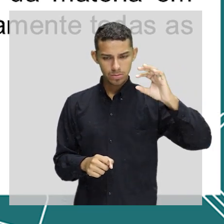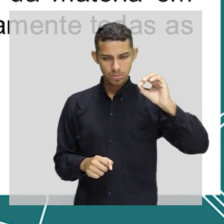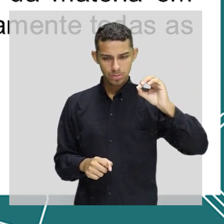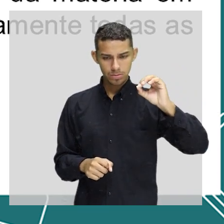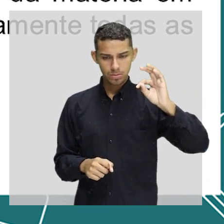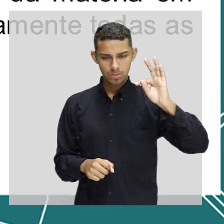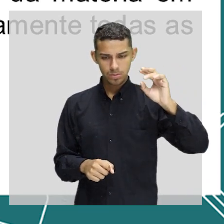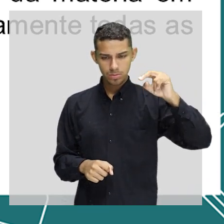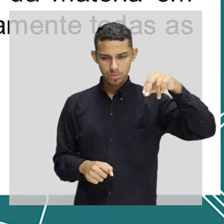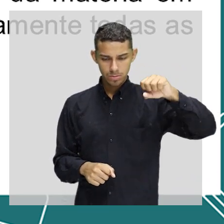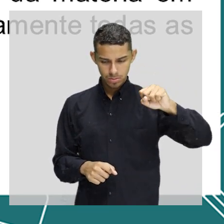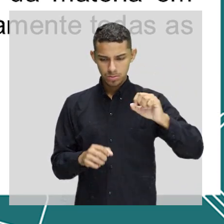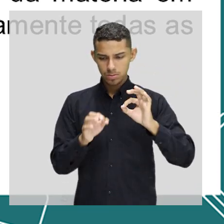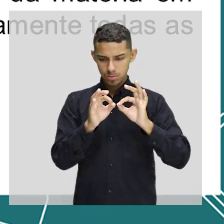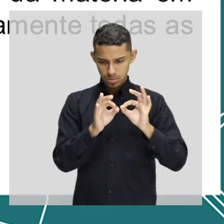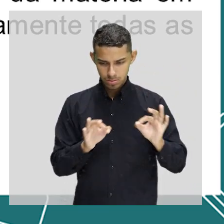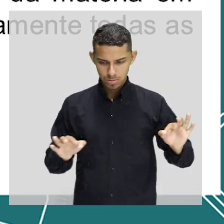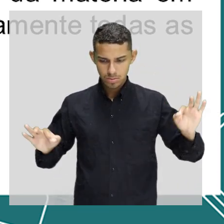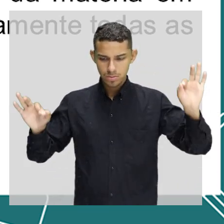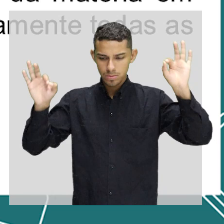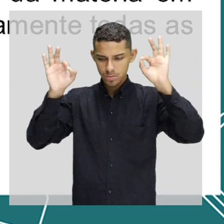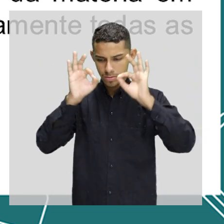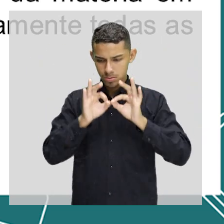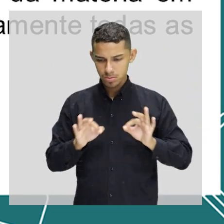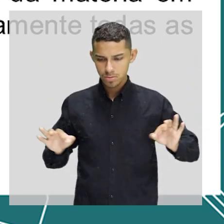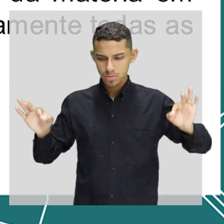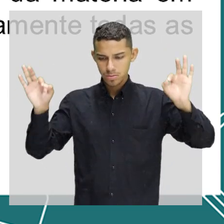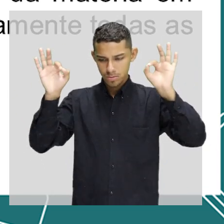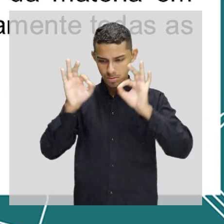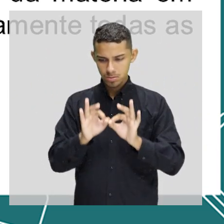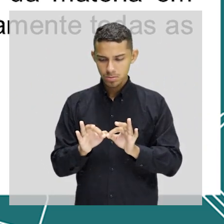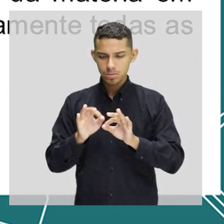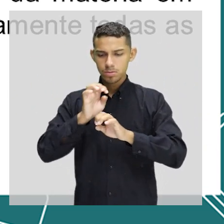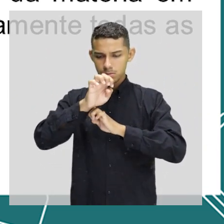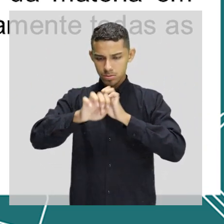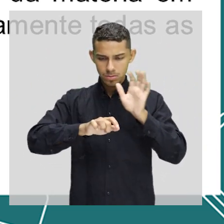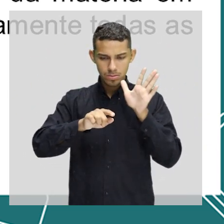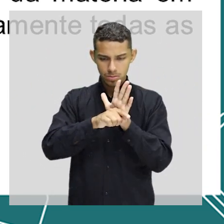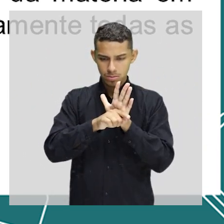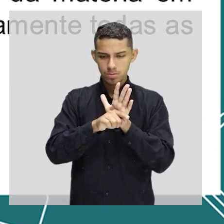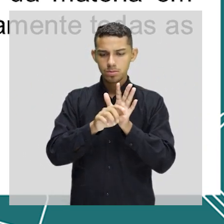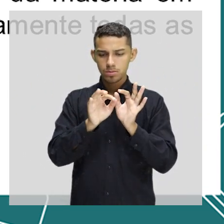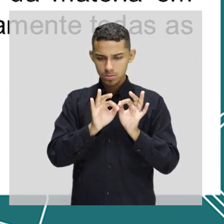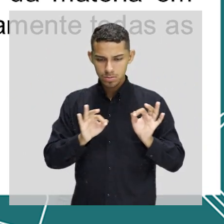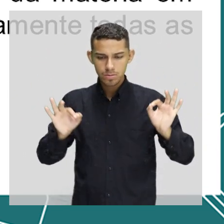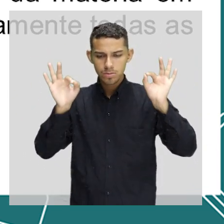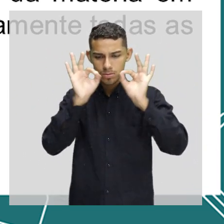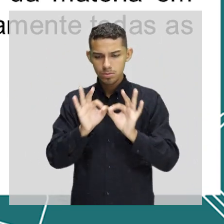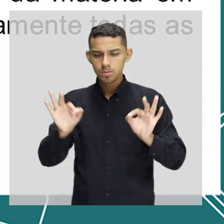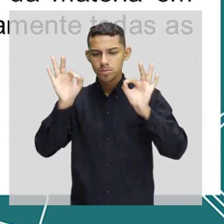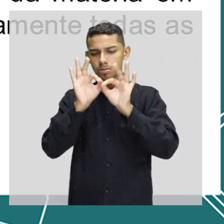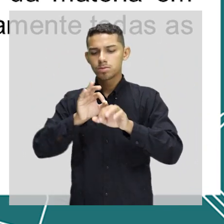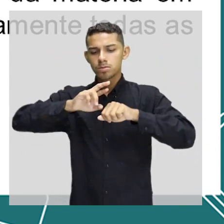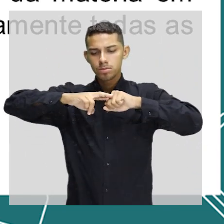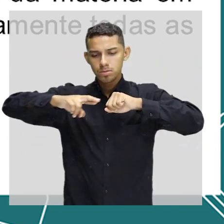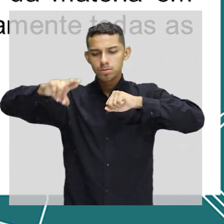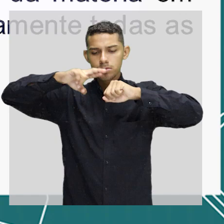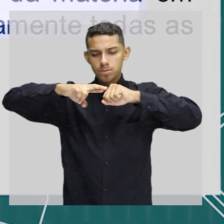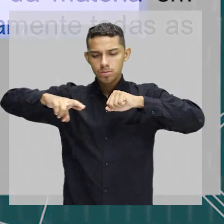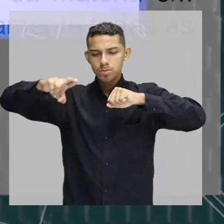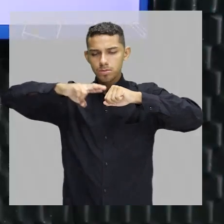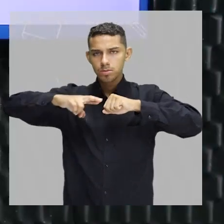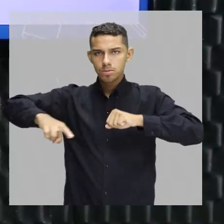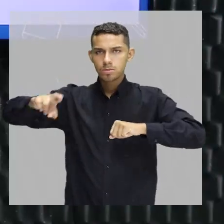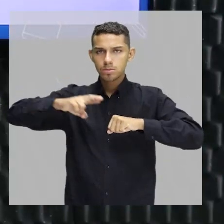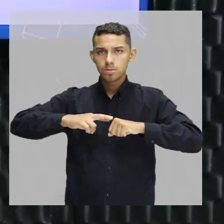os elétrons eles se movimentam em síncrotron, tá certo? E no momento em que ele está em movimento, esse elétron ele gera uma radiação eletromagnética.